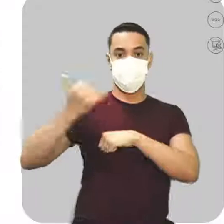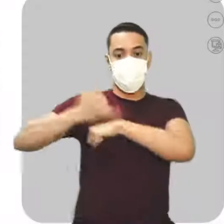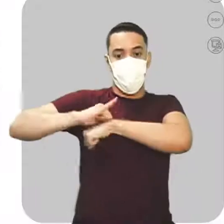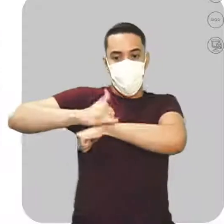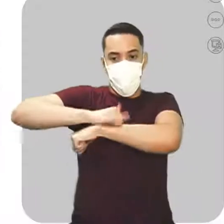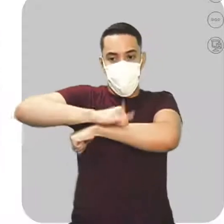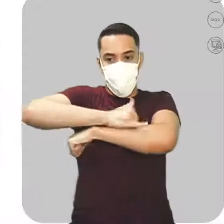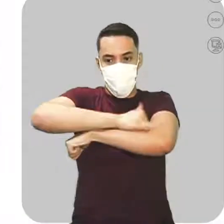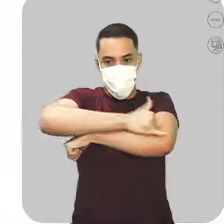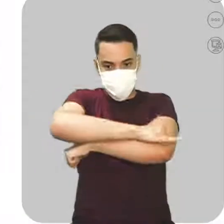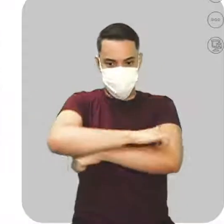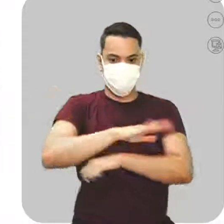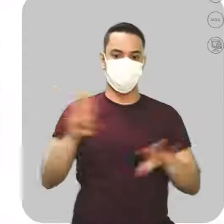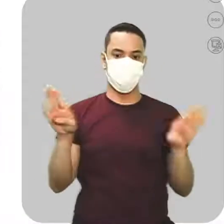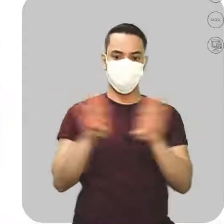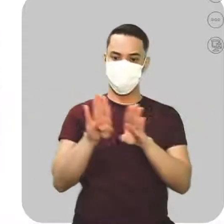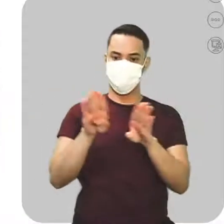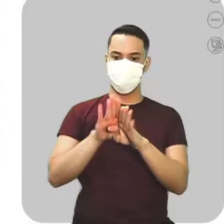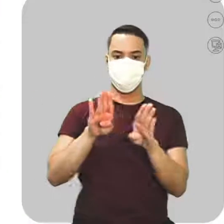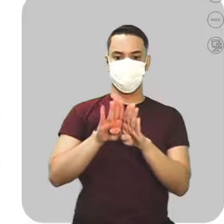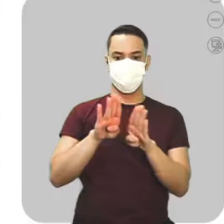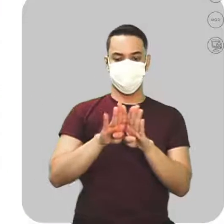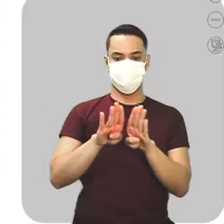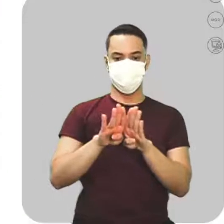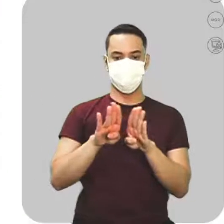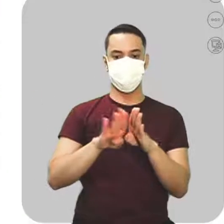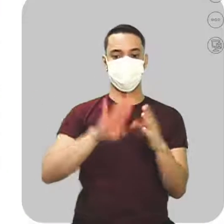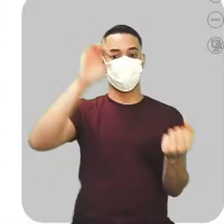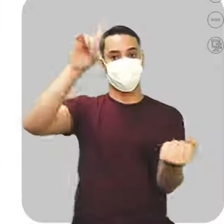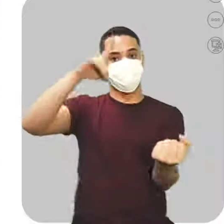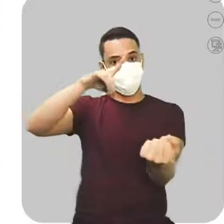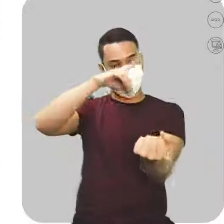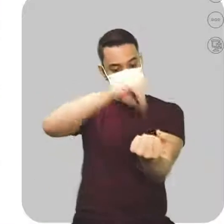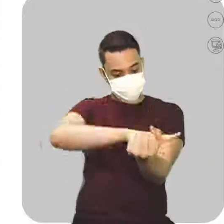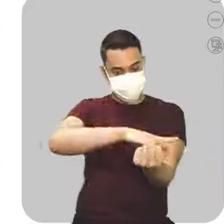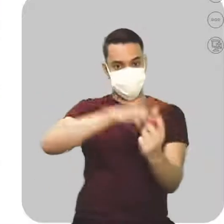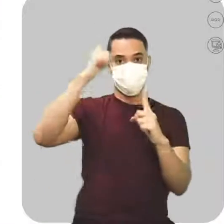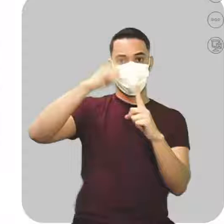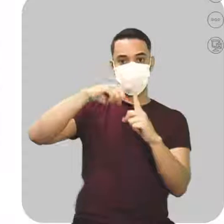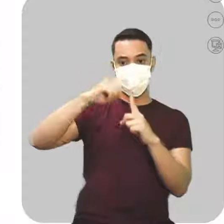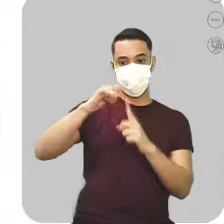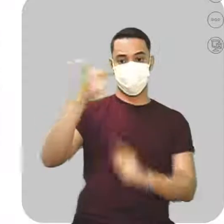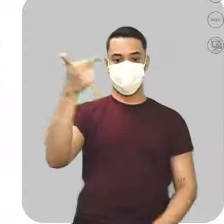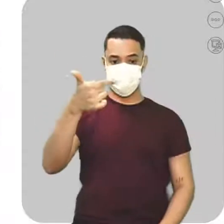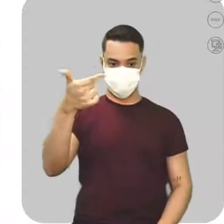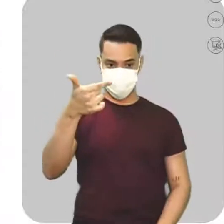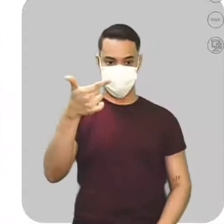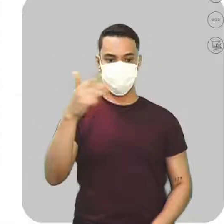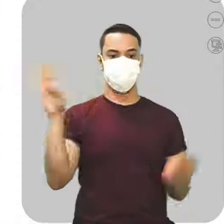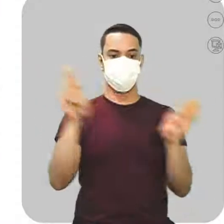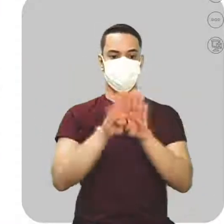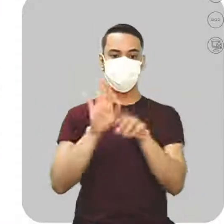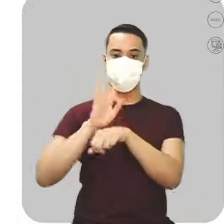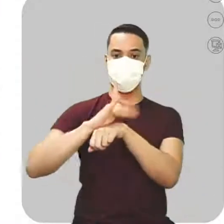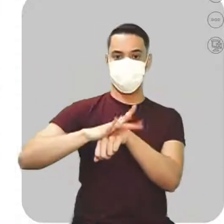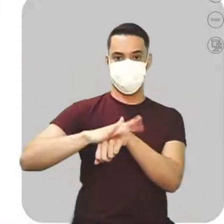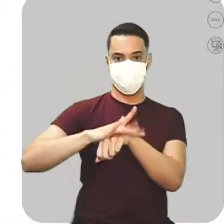obesidade, o risco de o diabetes tipo 2, as